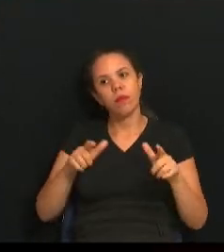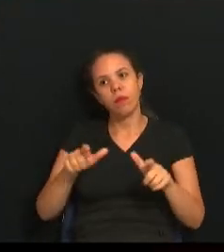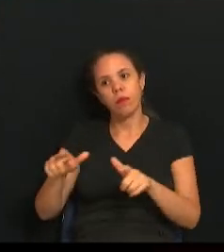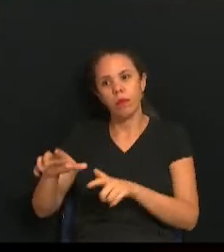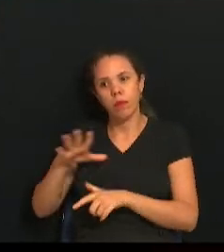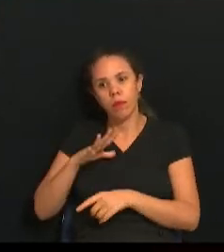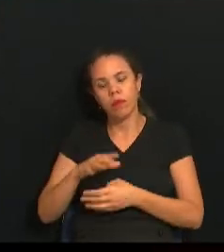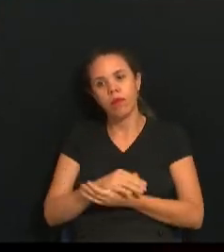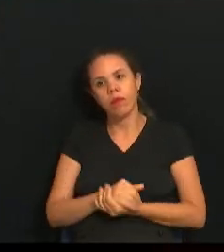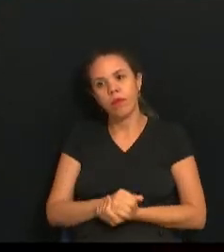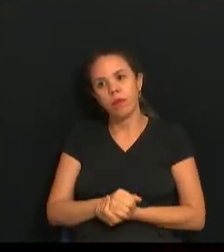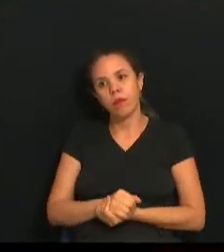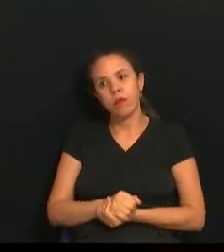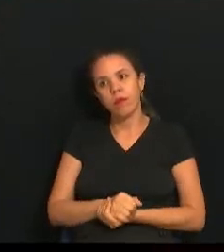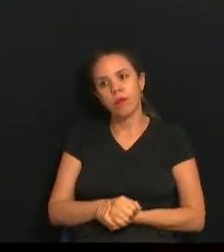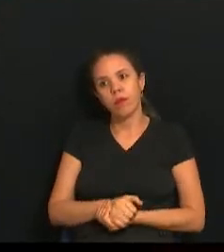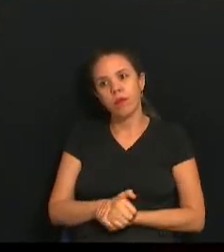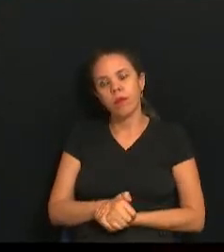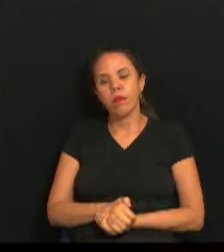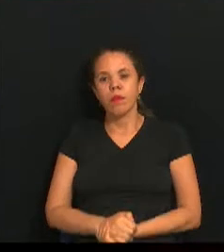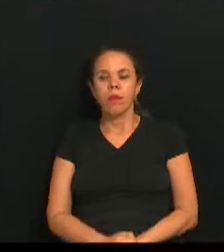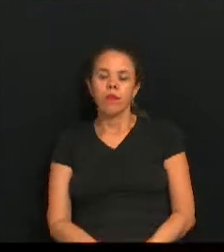cidade.